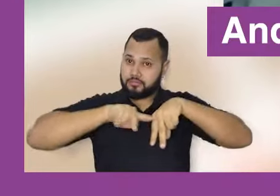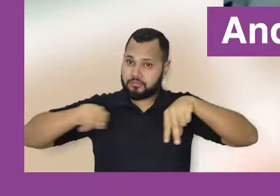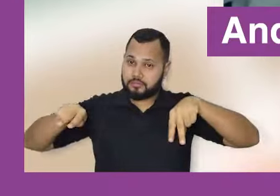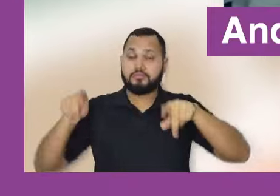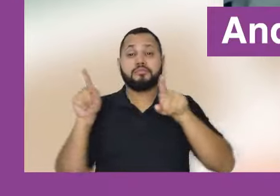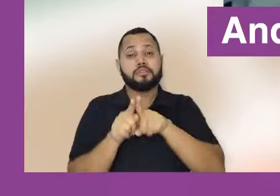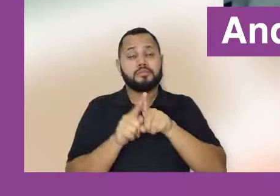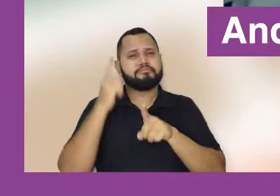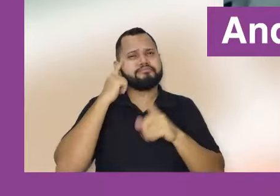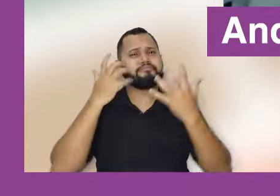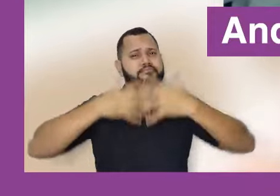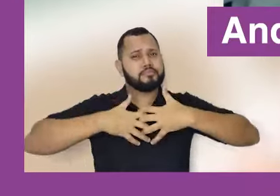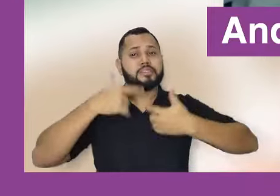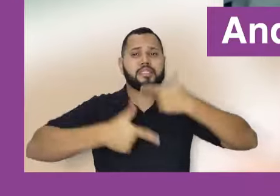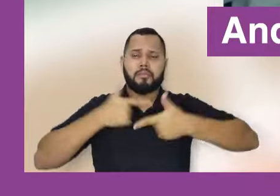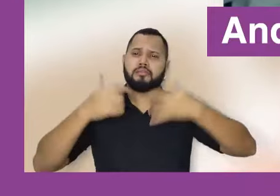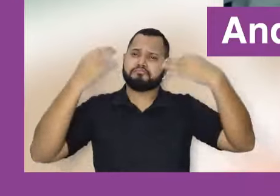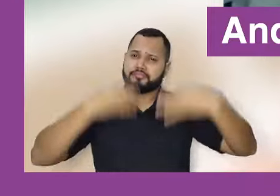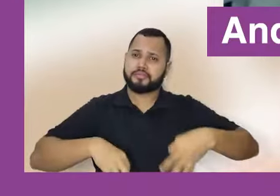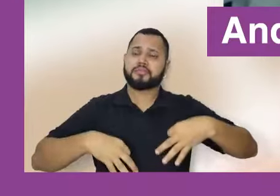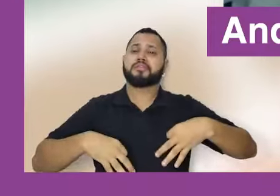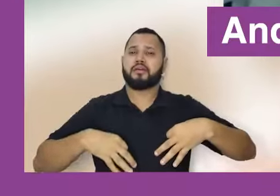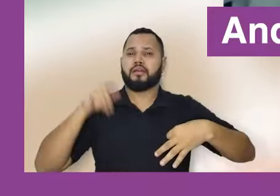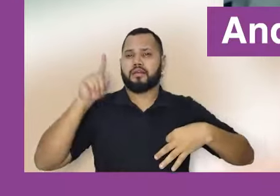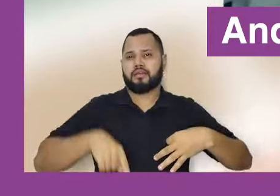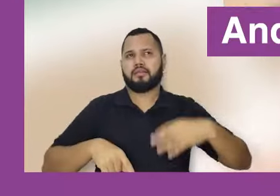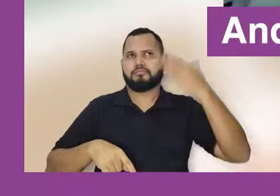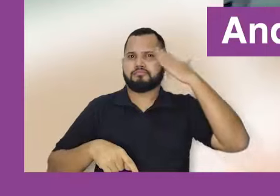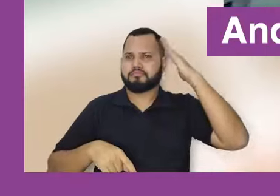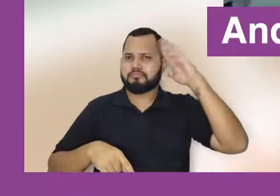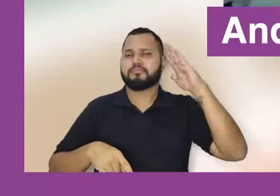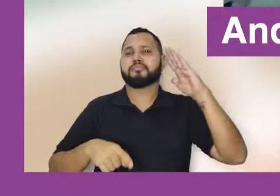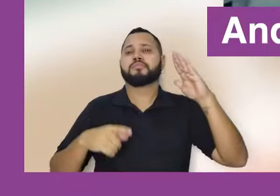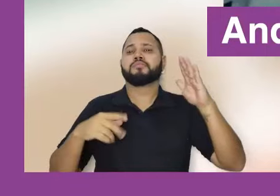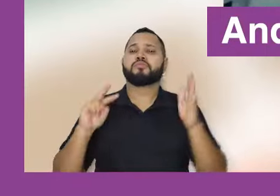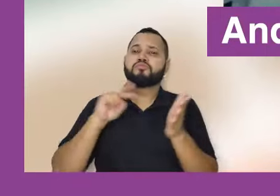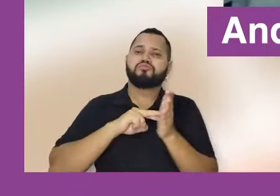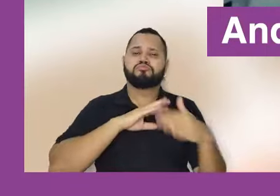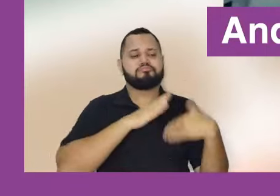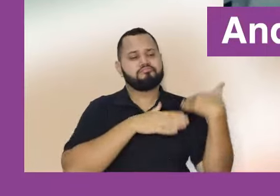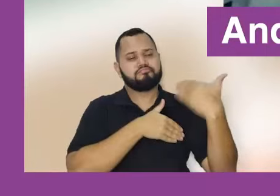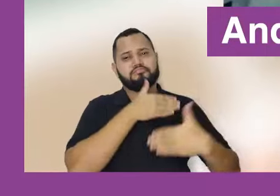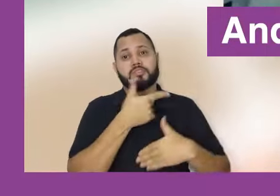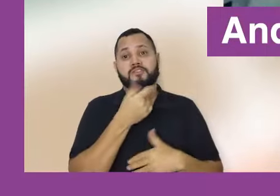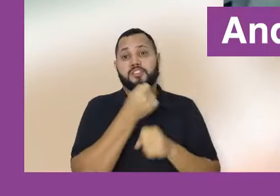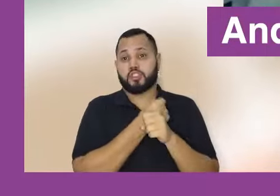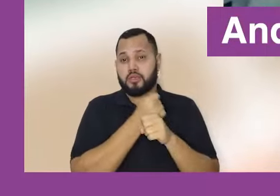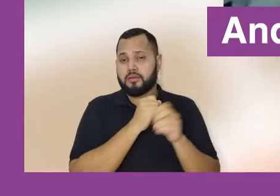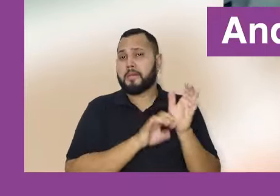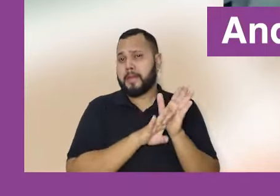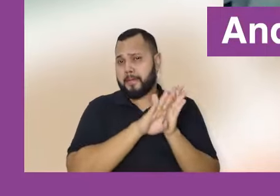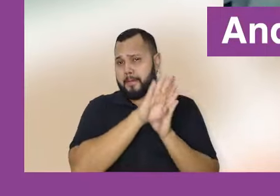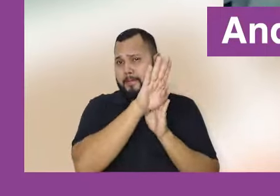e o trabalho que é feito é um trabalho de consistência né que tem sido sustentado tem evoluído ao longo desses 20 anos